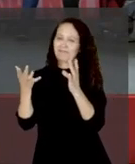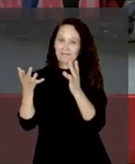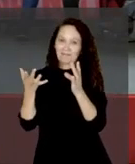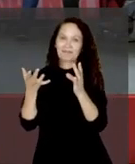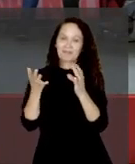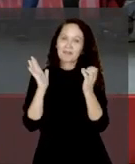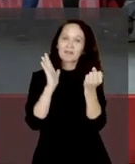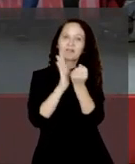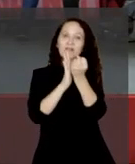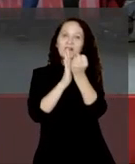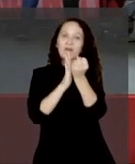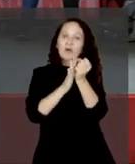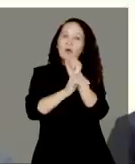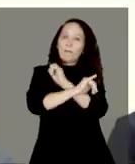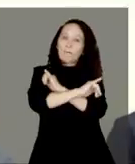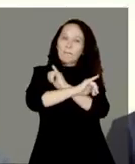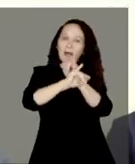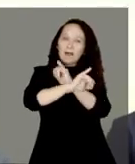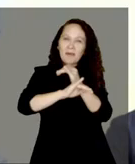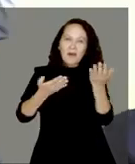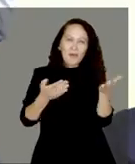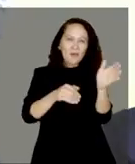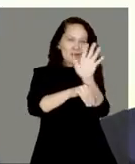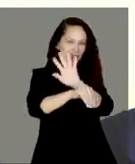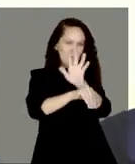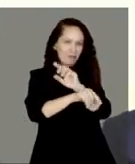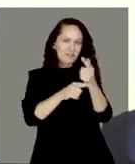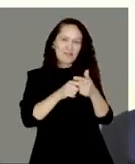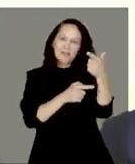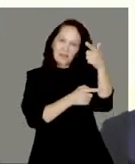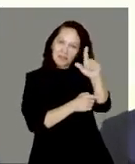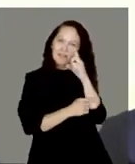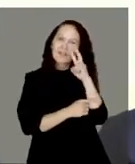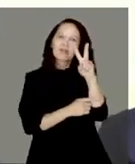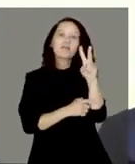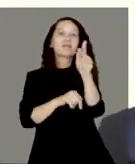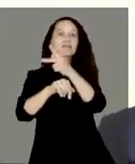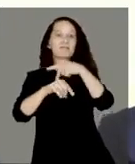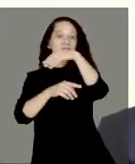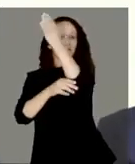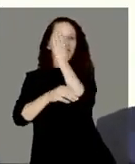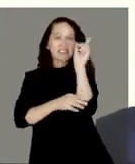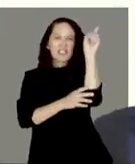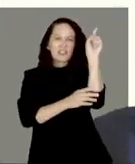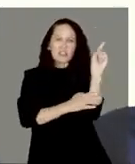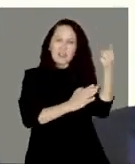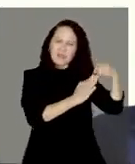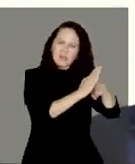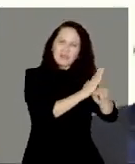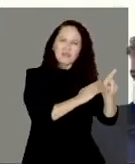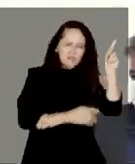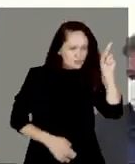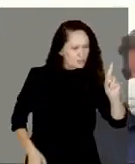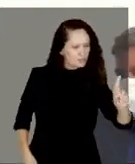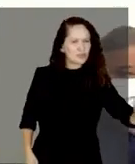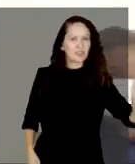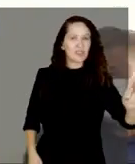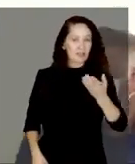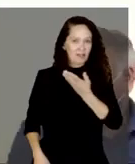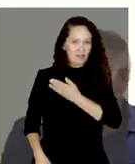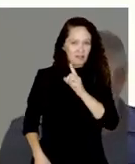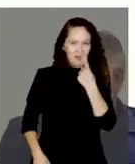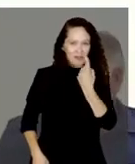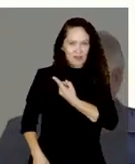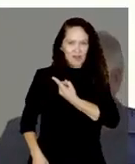muito jovem, uma luta de muito sofrimento, uma luta de perseguição, prisão, de clandestinidade, e